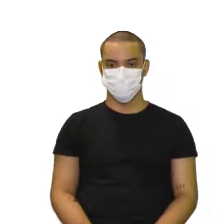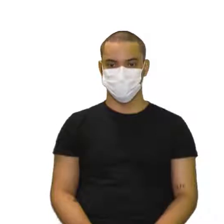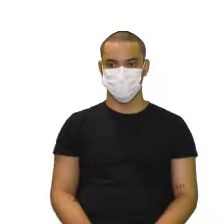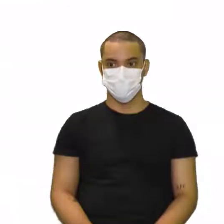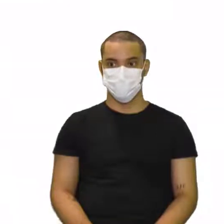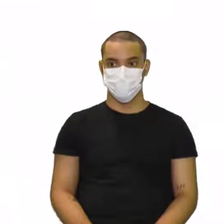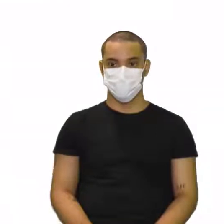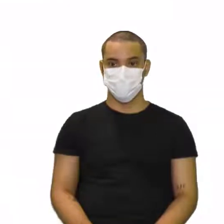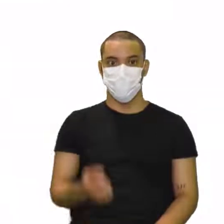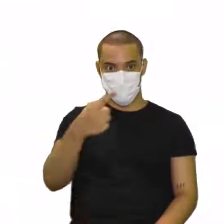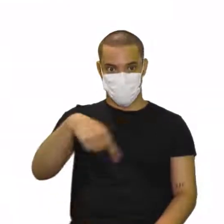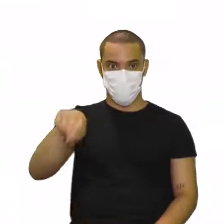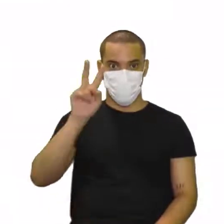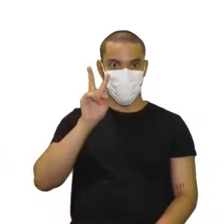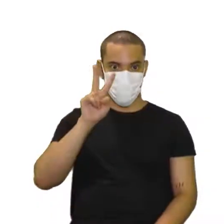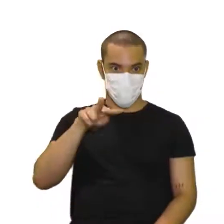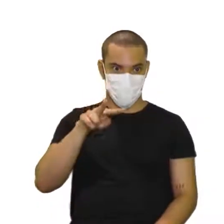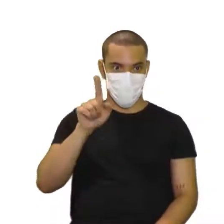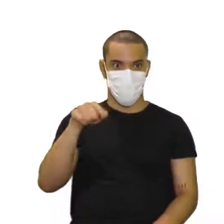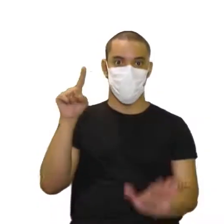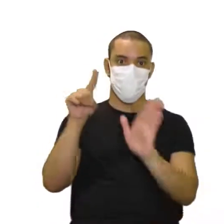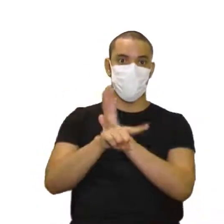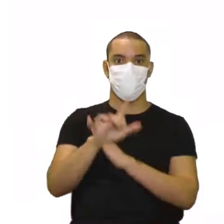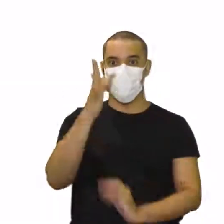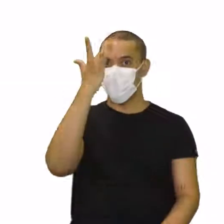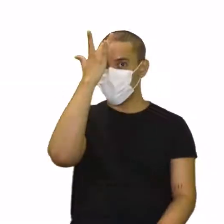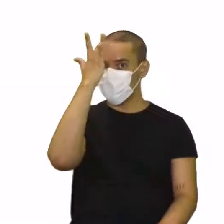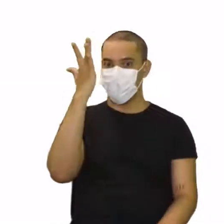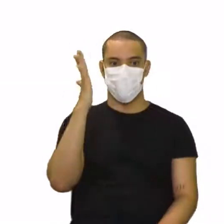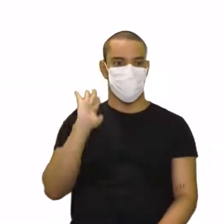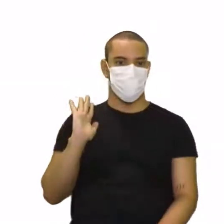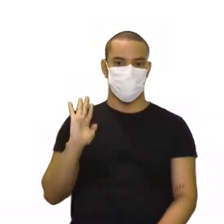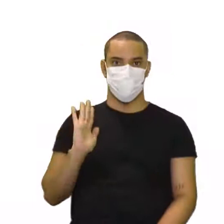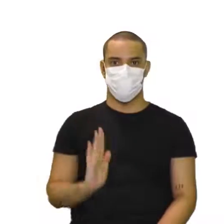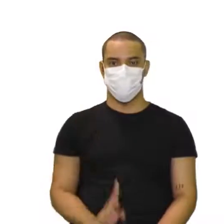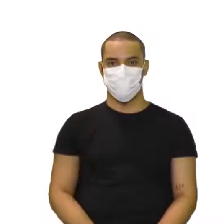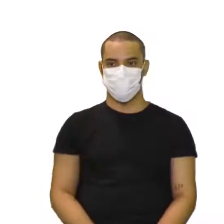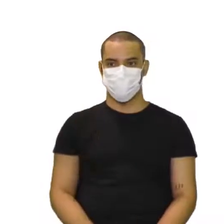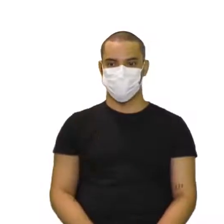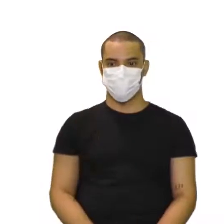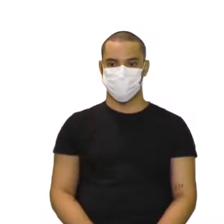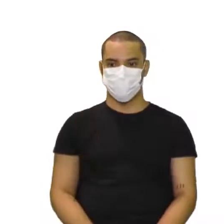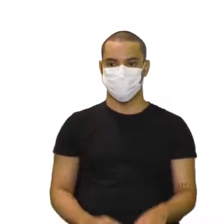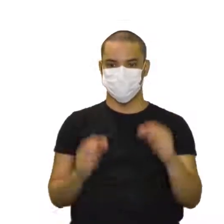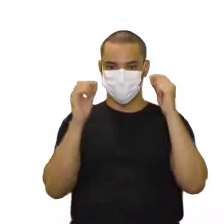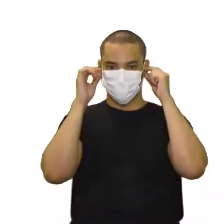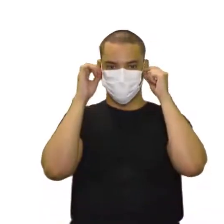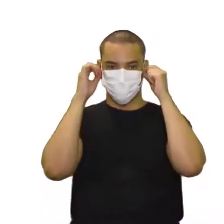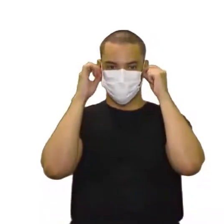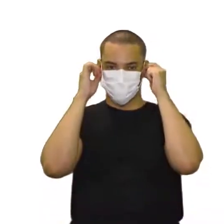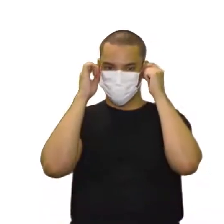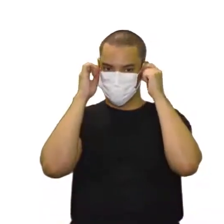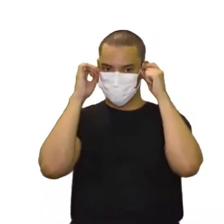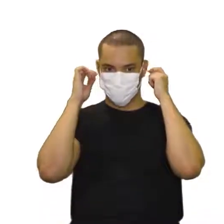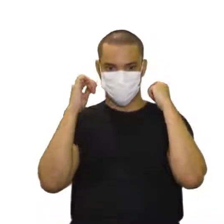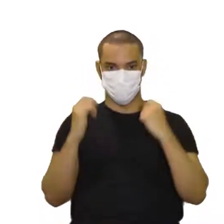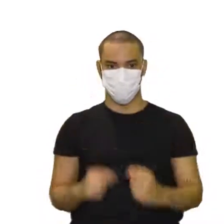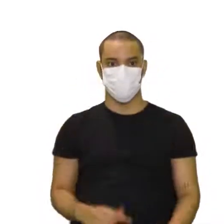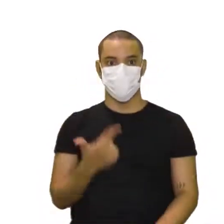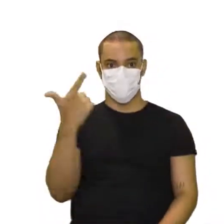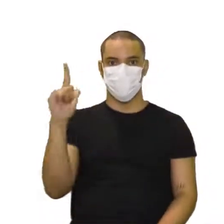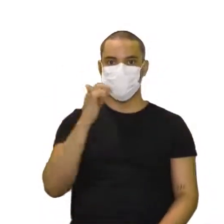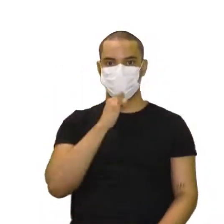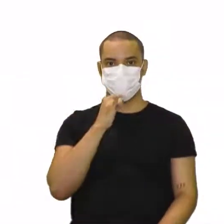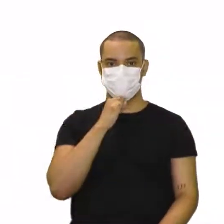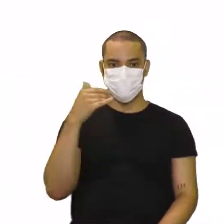Deixa aí, dá uma olhada, é uma questão fácil. Aí nós vamos dar prosseguimento em outro exemplo.